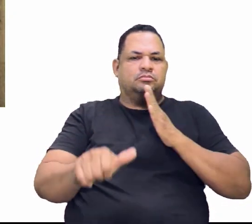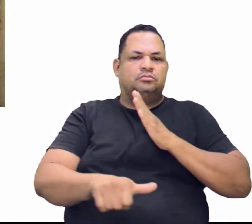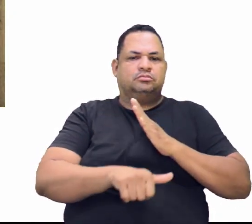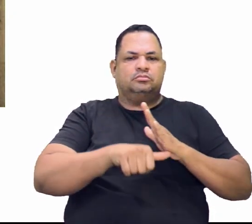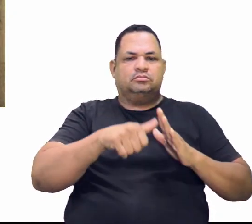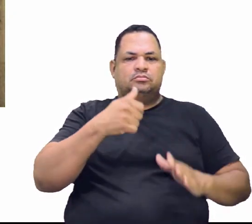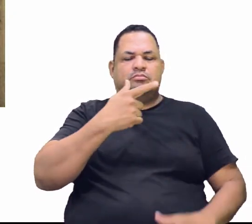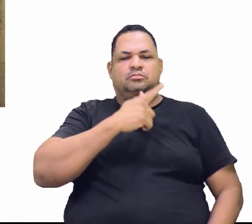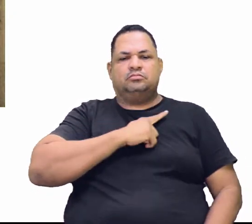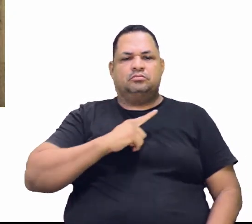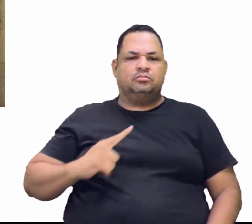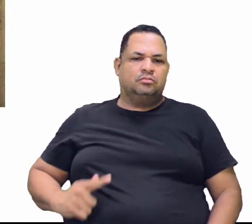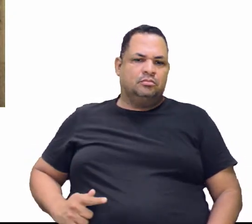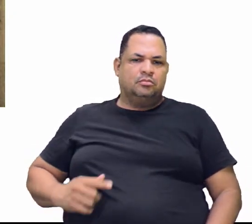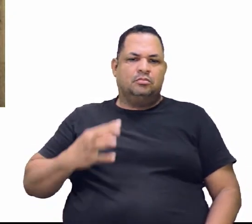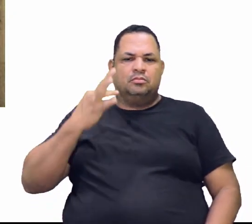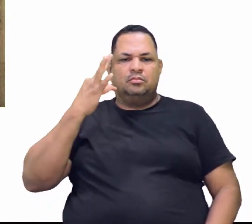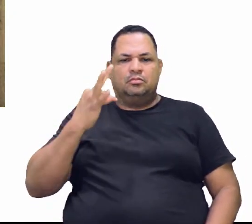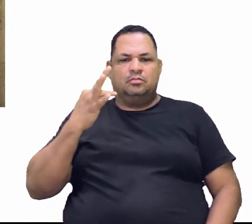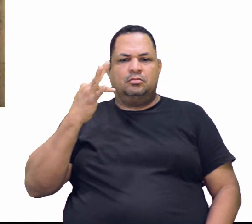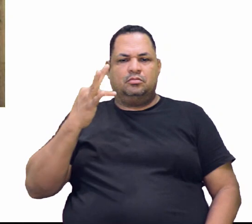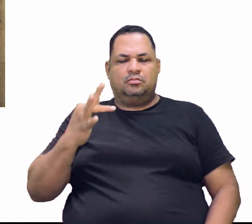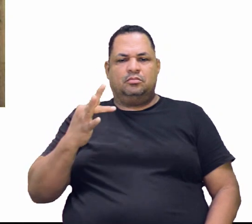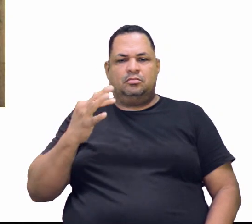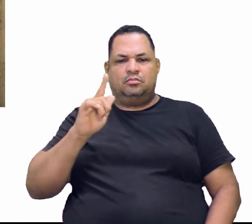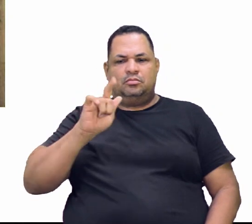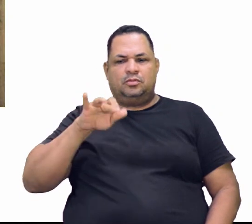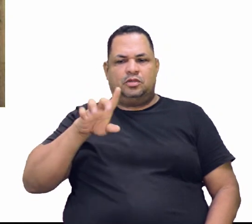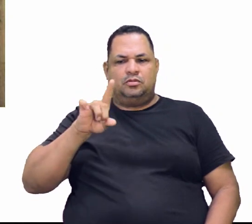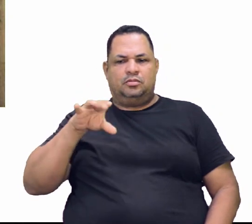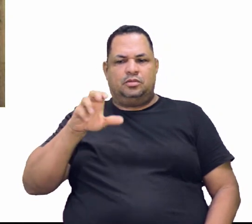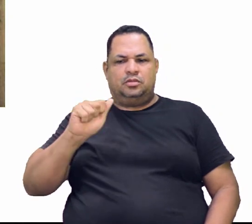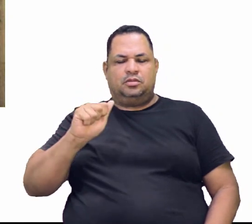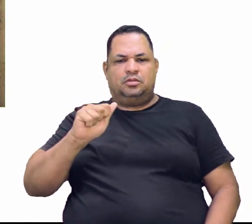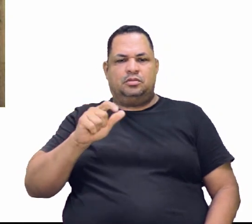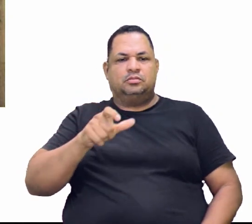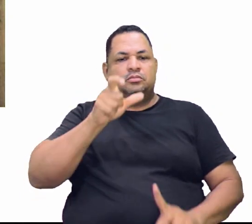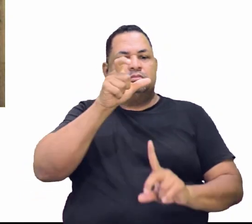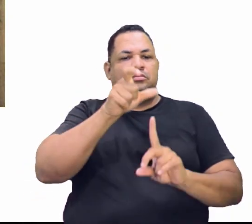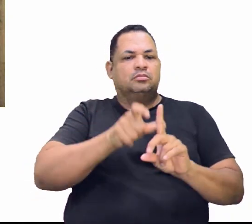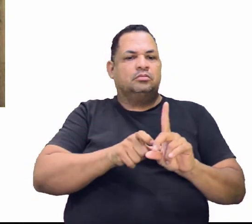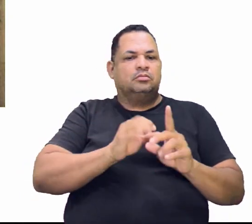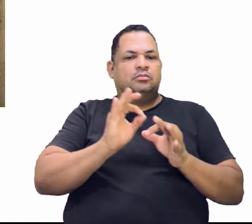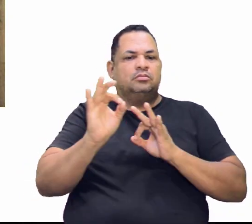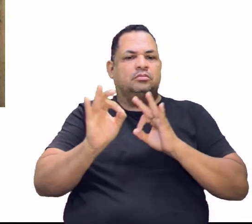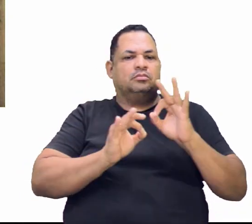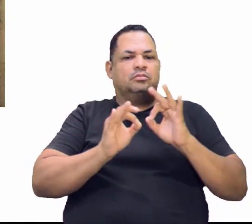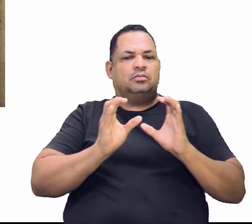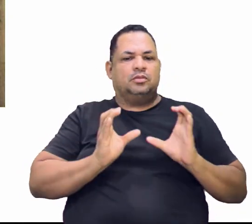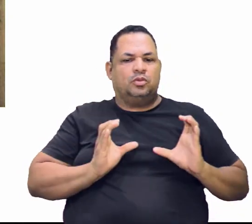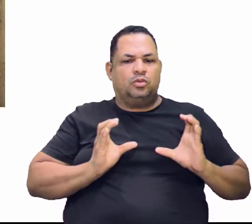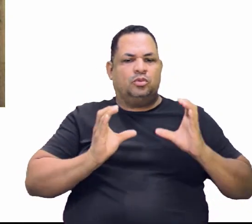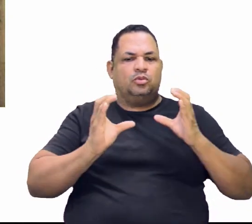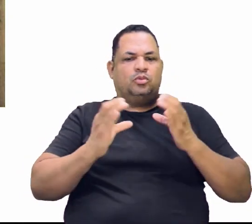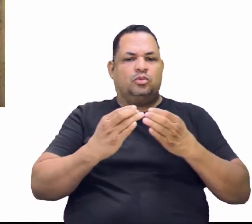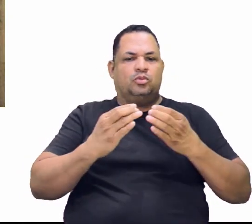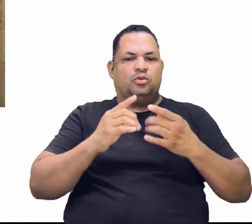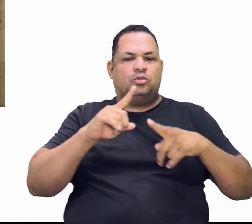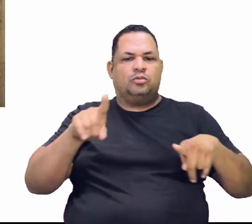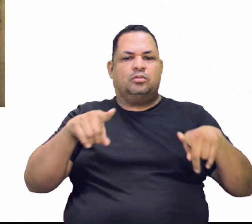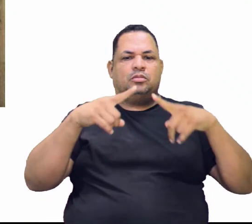primeiro governador do território federal do Guaporé, o Aloysio Ferreira. É ele que vai criar a Banda Marcial